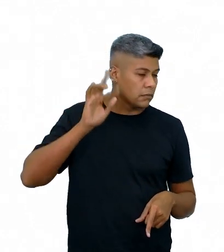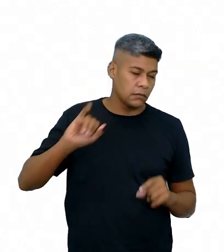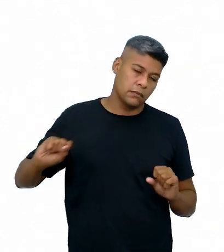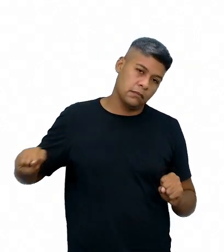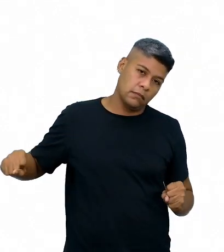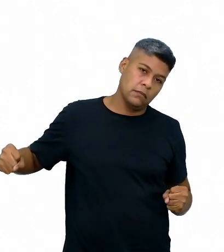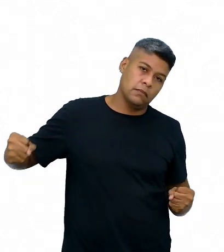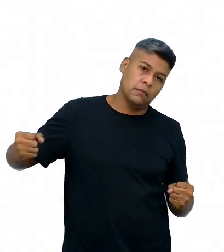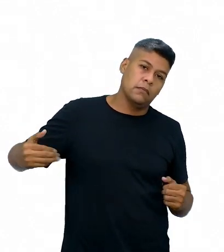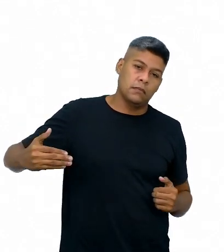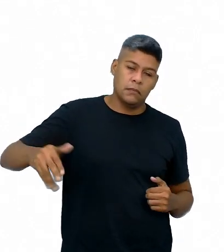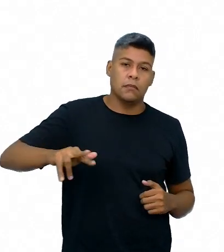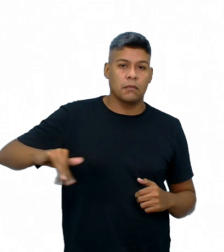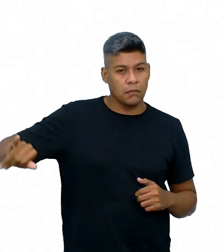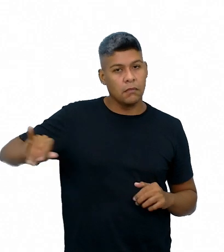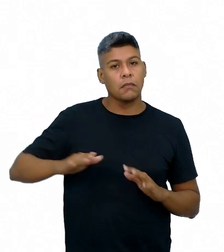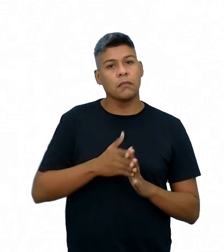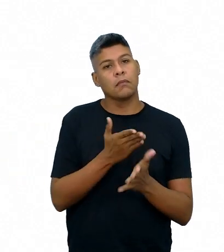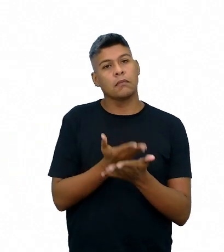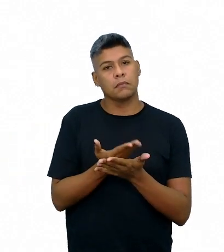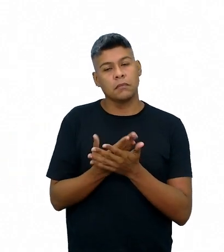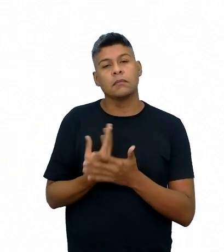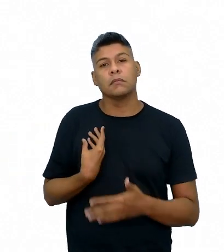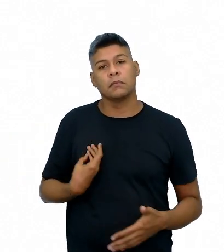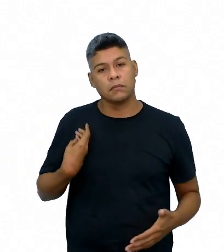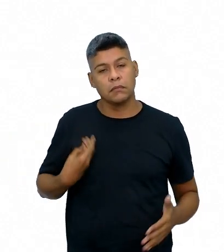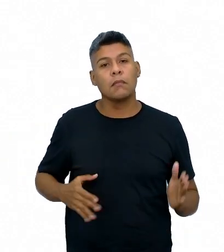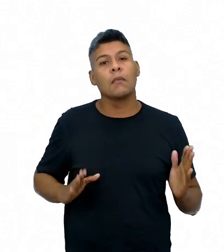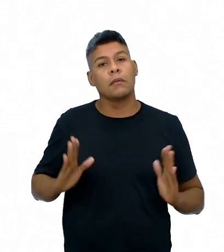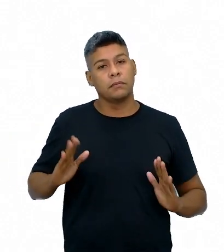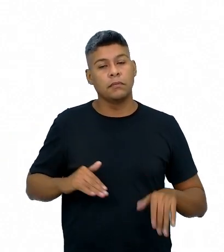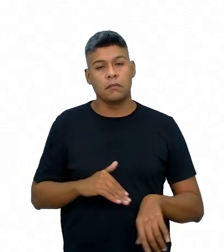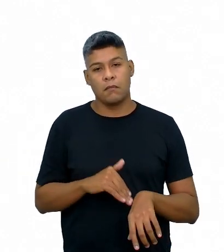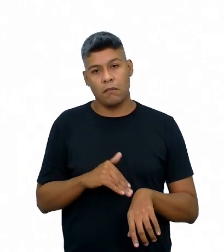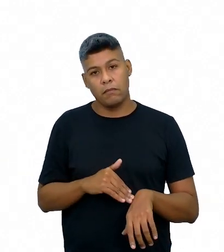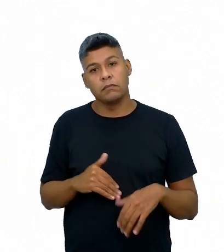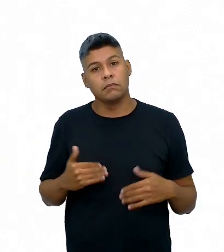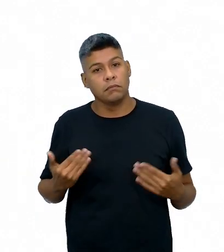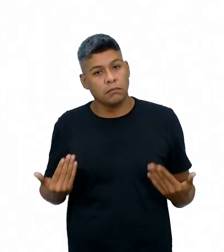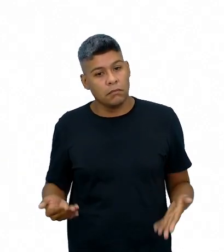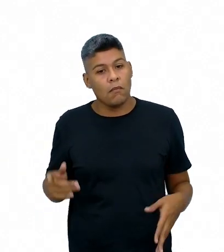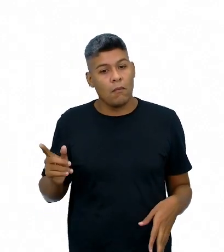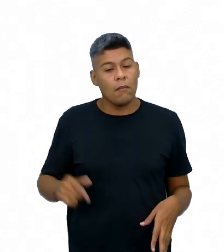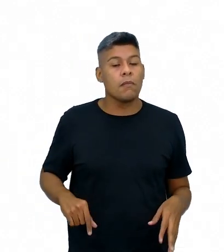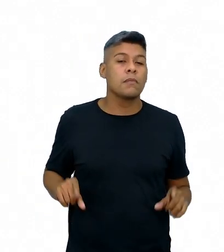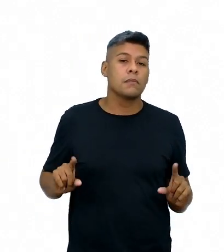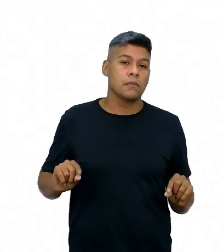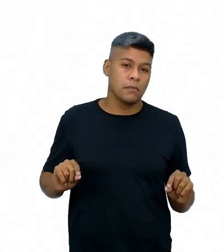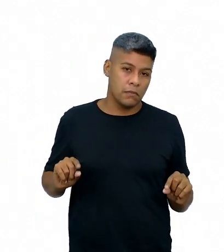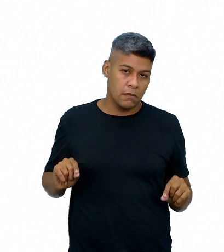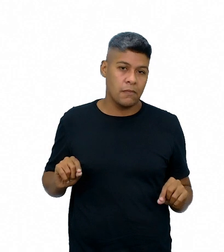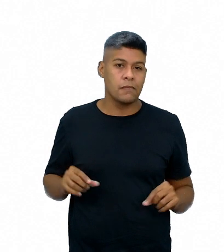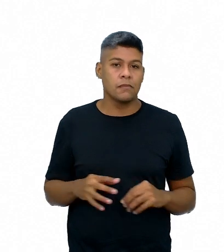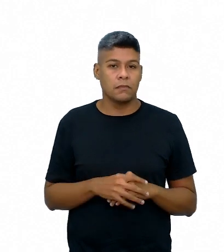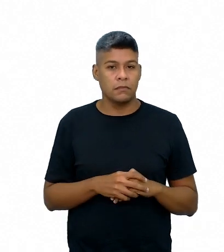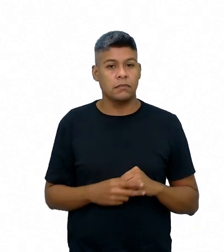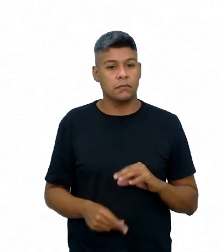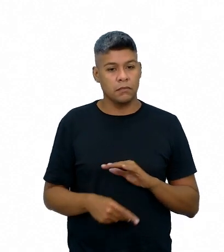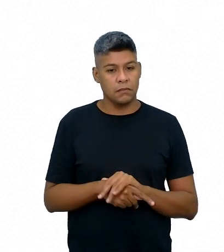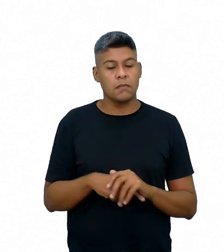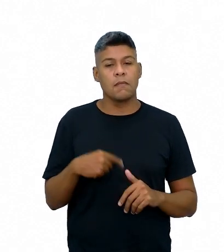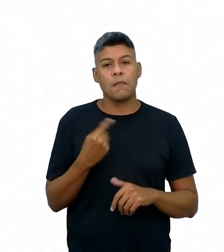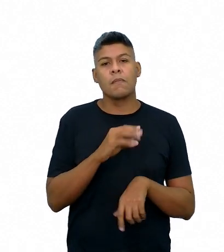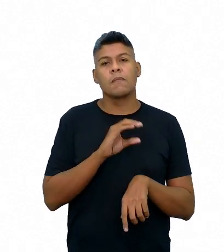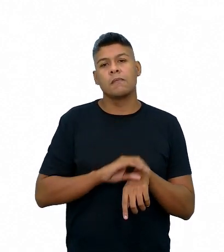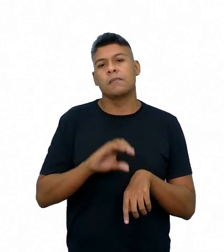logo à frente, quanto na escola em que ele está, no momento em que ele está, e assim por diante. Então, esses são os postulados da nossa formação